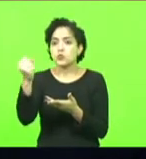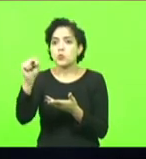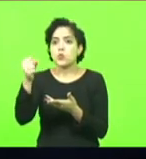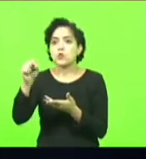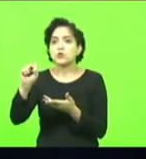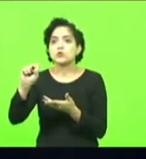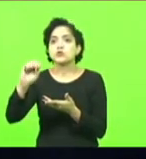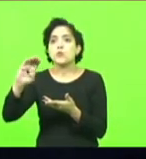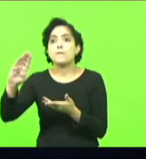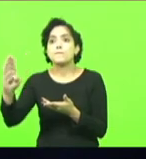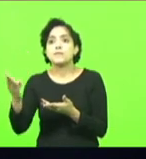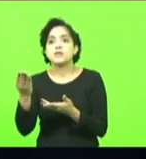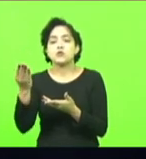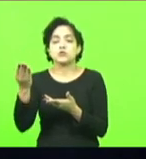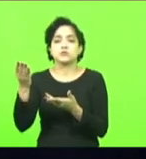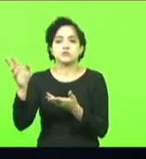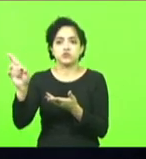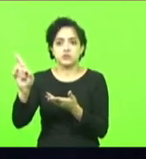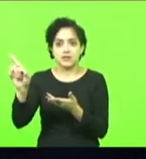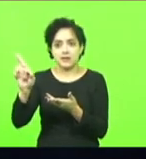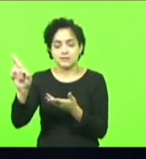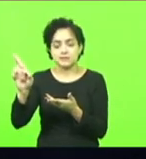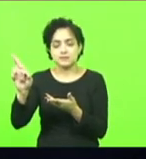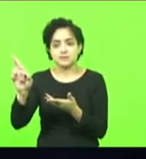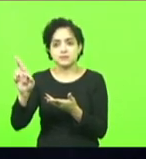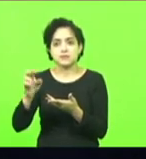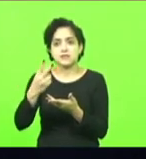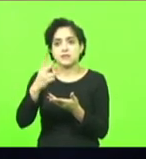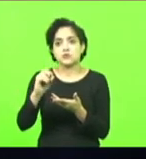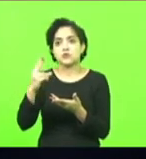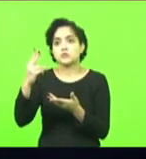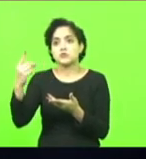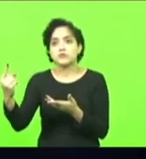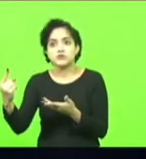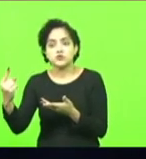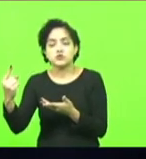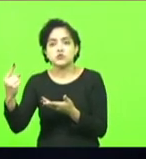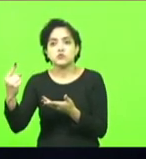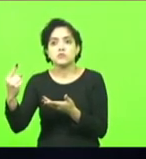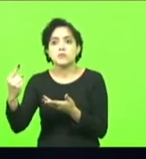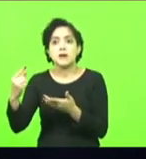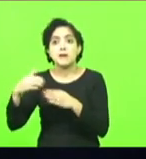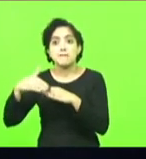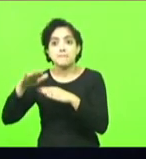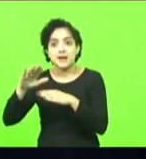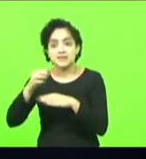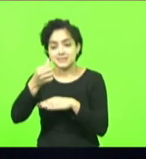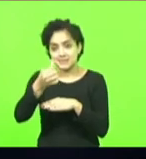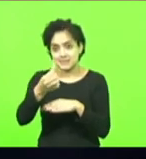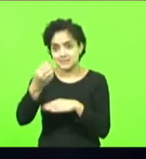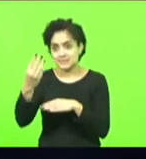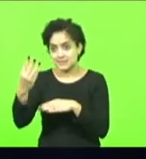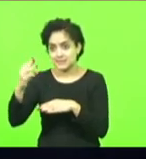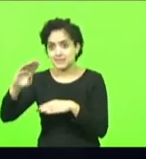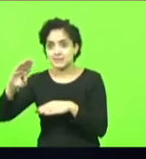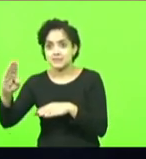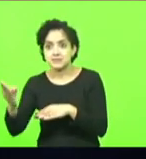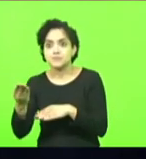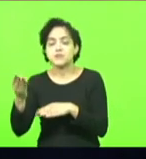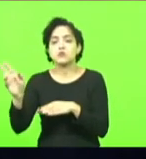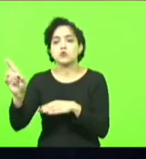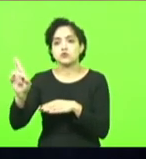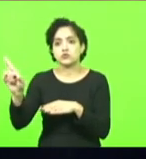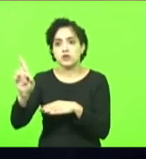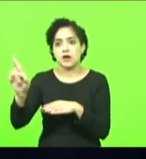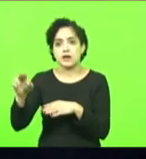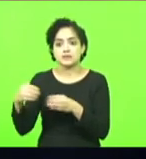de reais acumulado em 2021, mais de 63 bilhões de reais